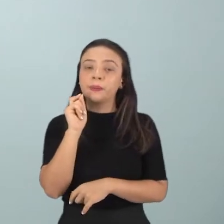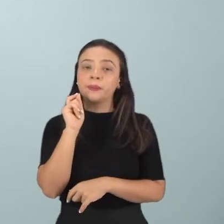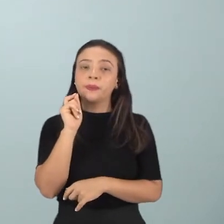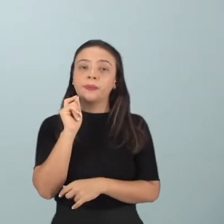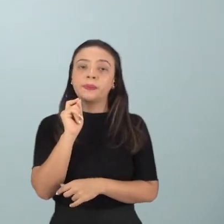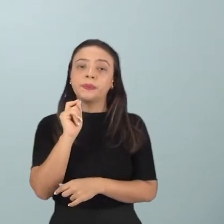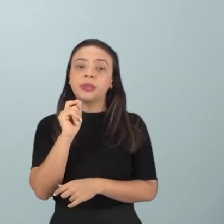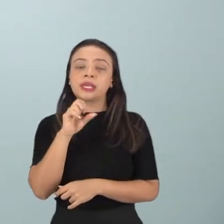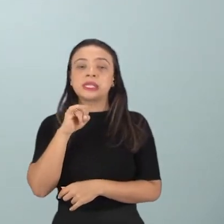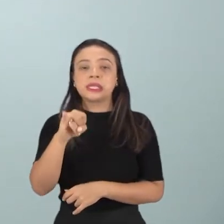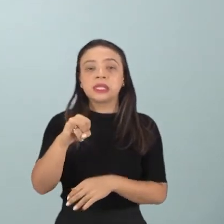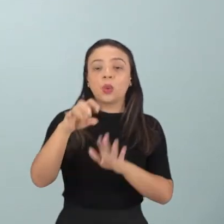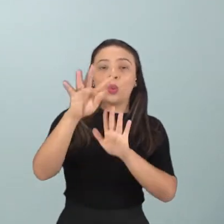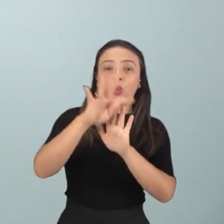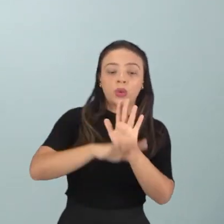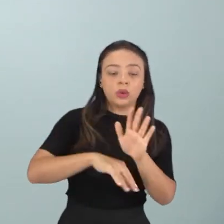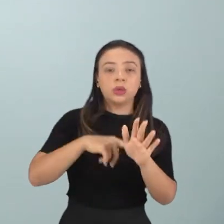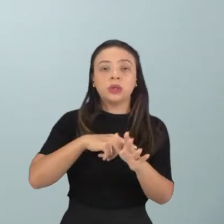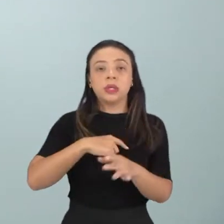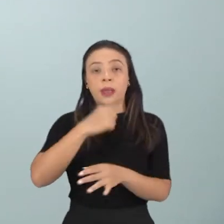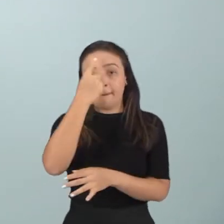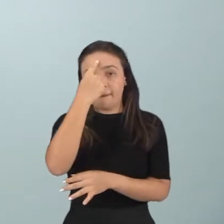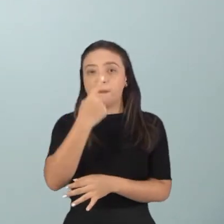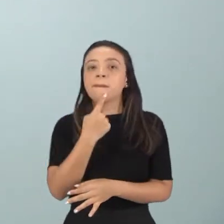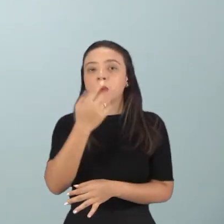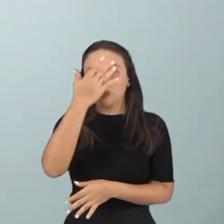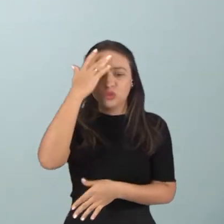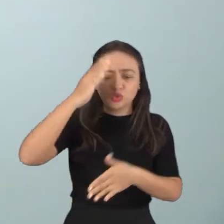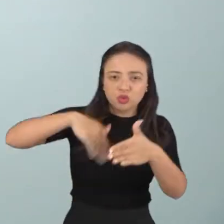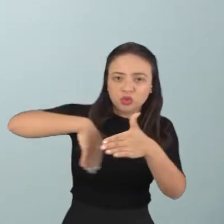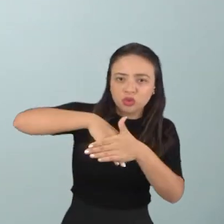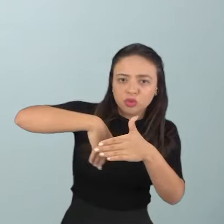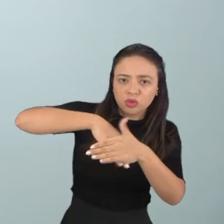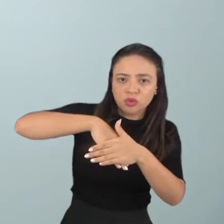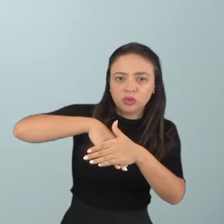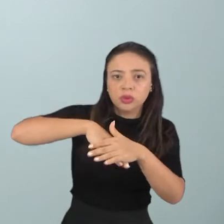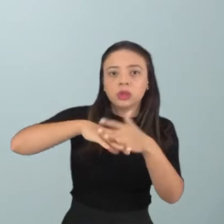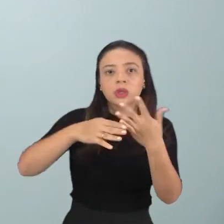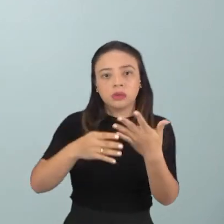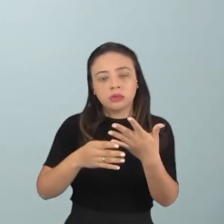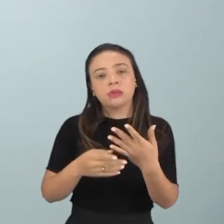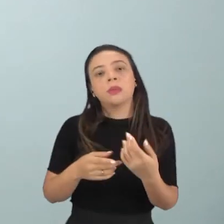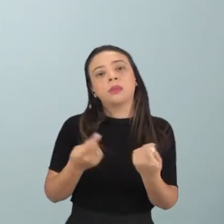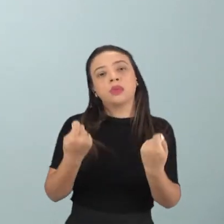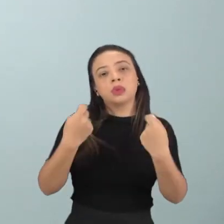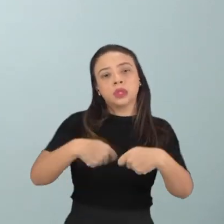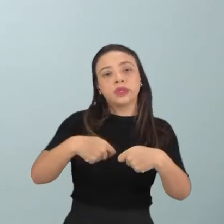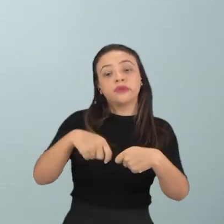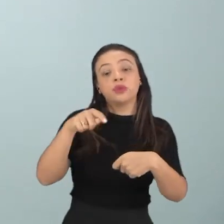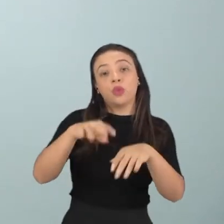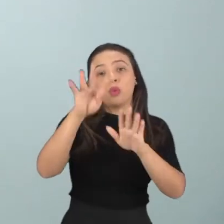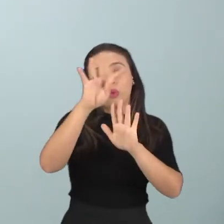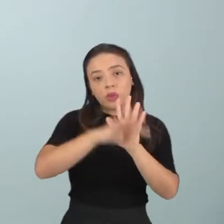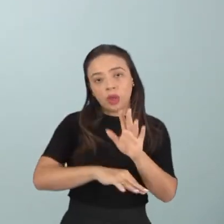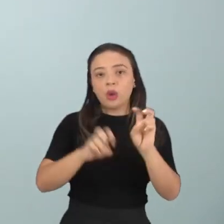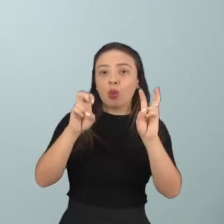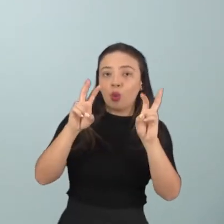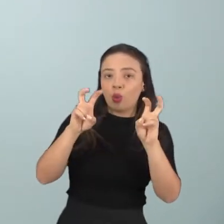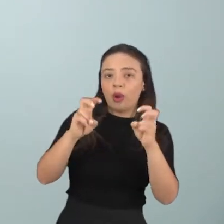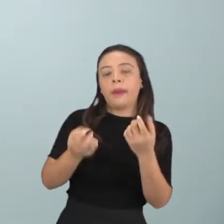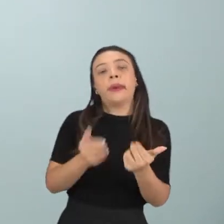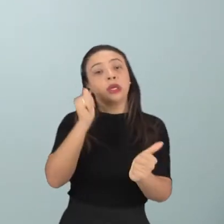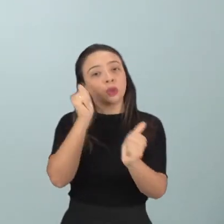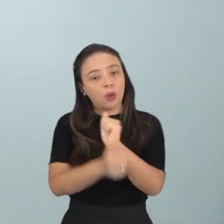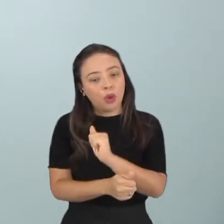que se o seu texto tem a imagem de um jogador muito Possivelmente o seu texto vai tá falando o quê sobre aquele jogador sobre